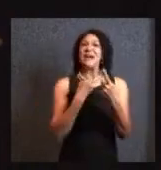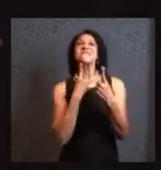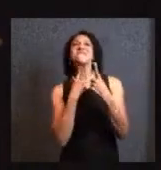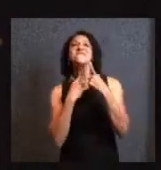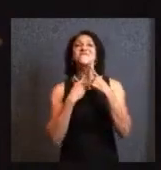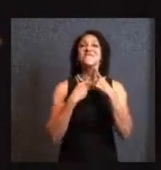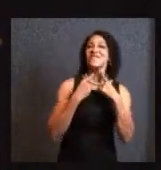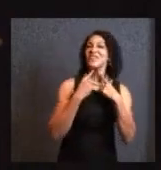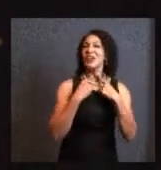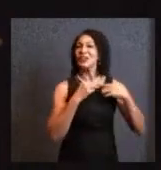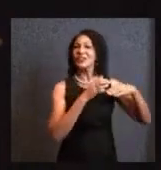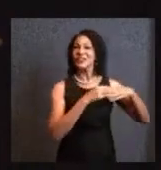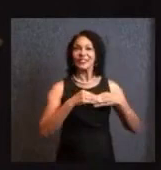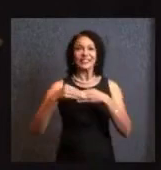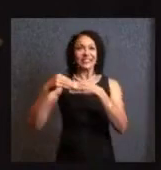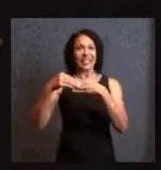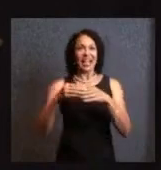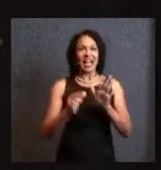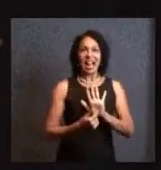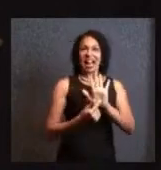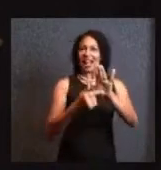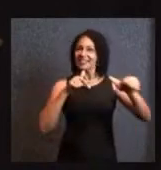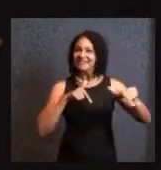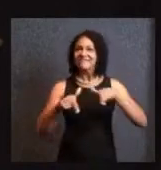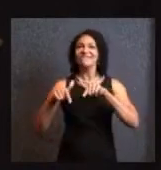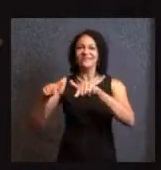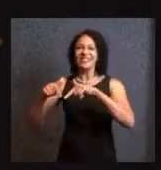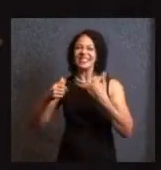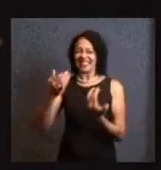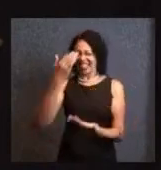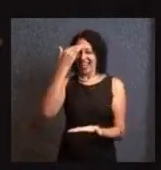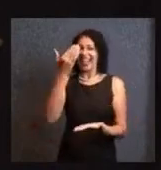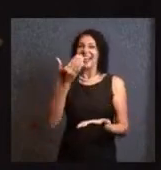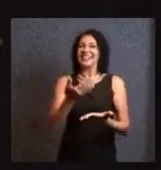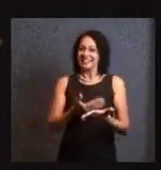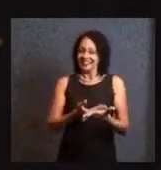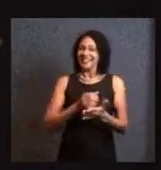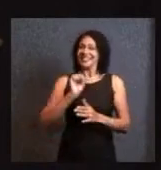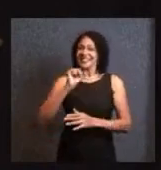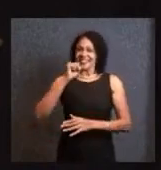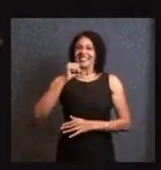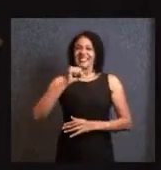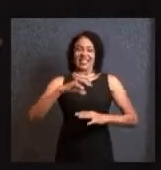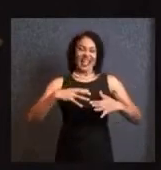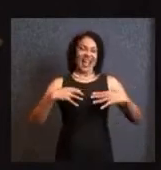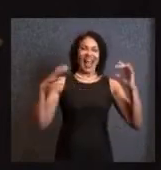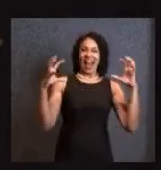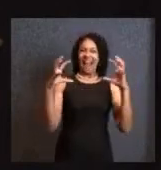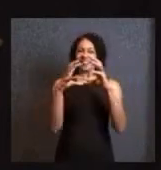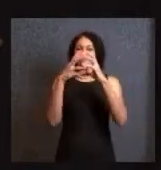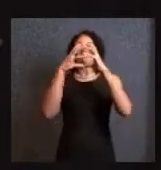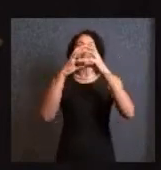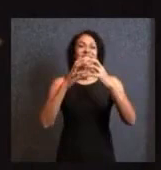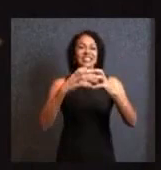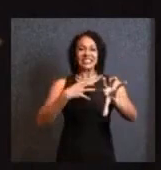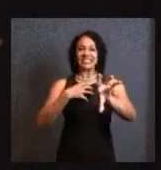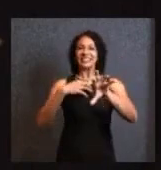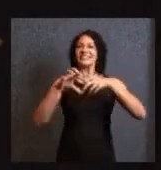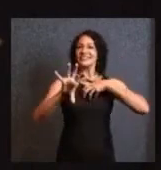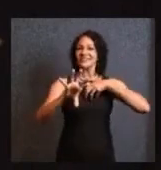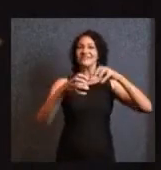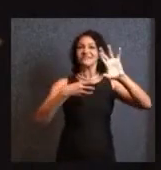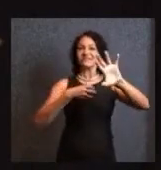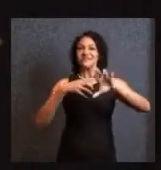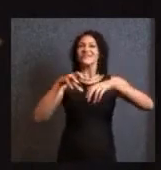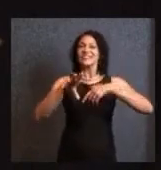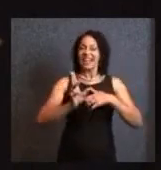vocês conduzem as ações na escola, eu tenho certeza que as nossas energias vão se renovar cada vez mais. Então, a gente